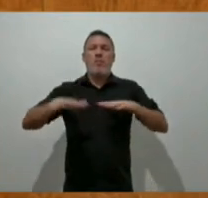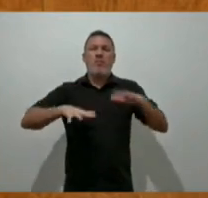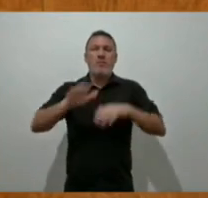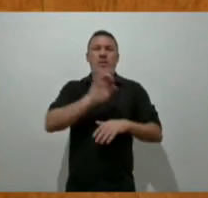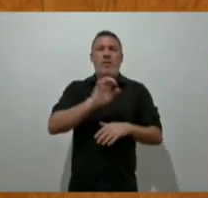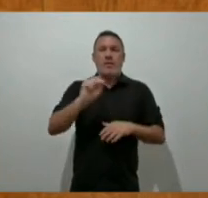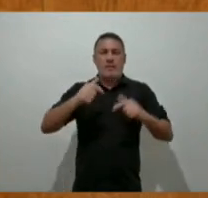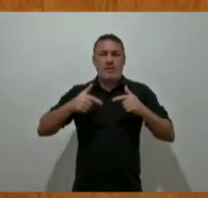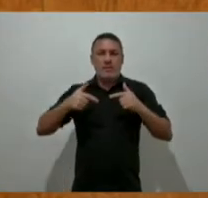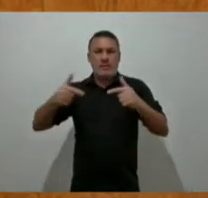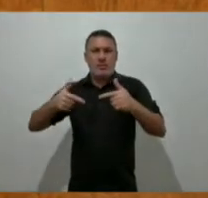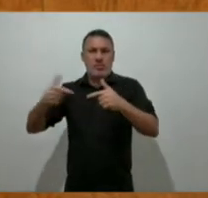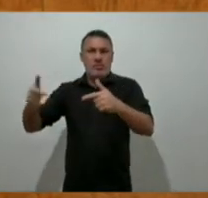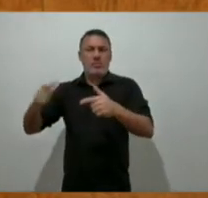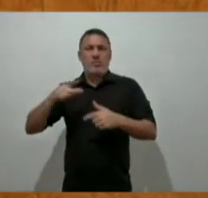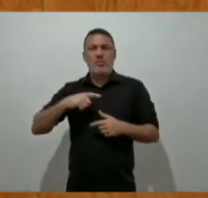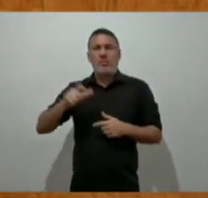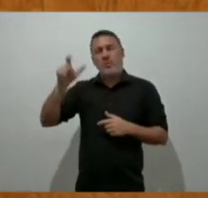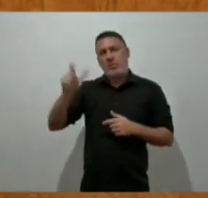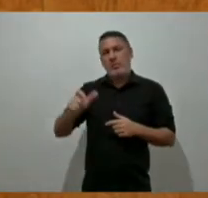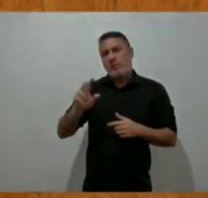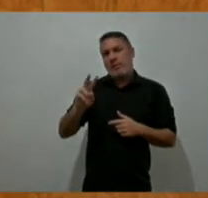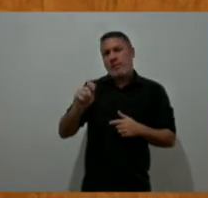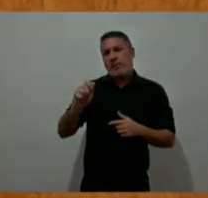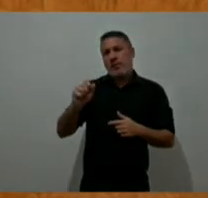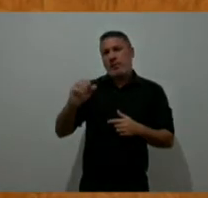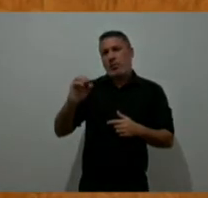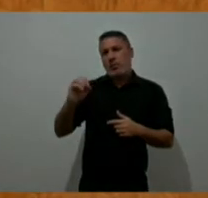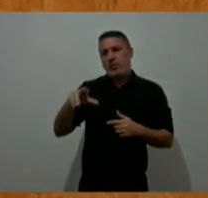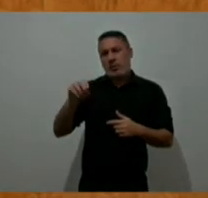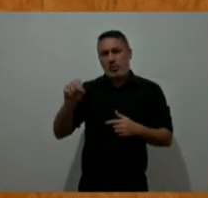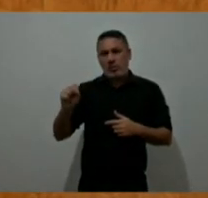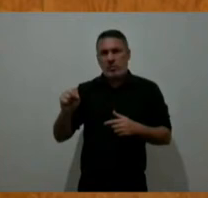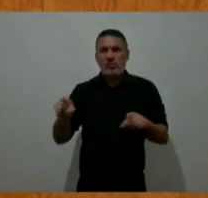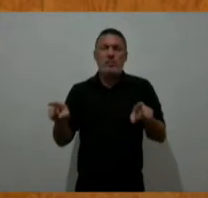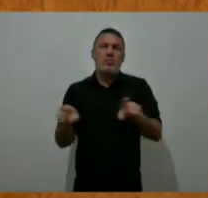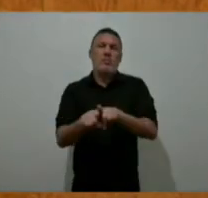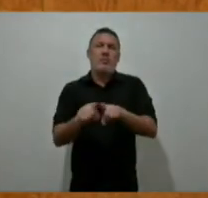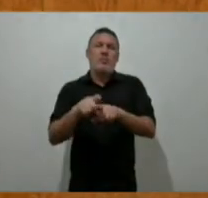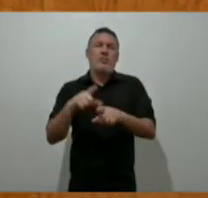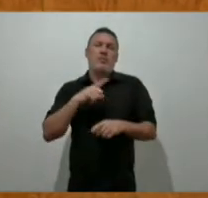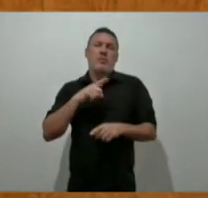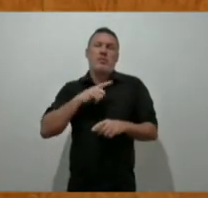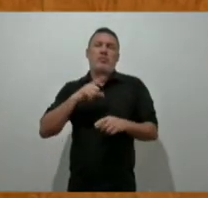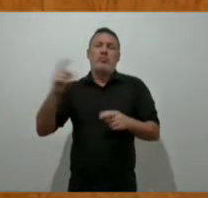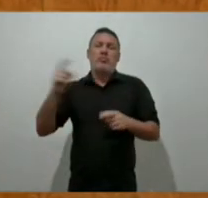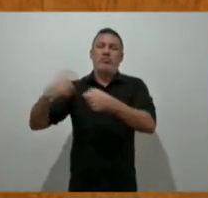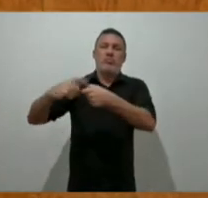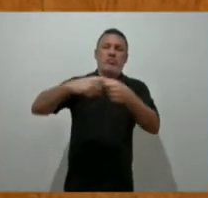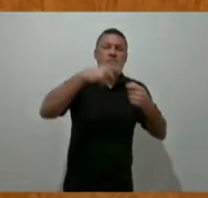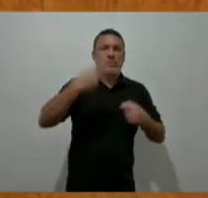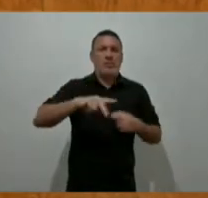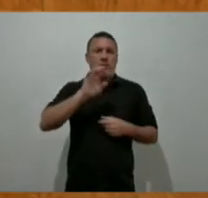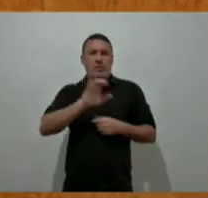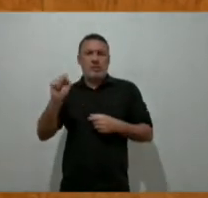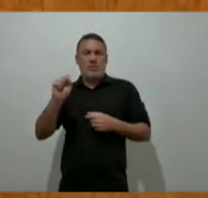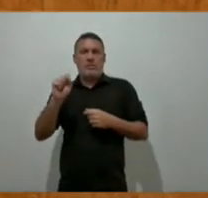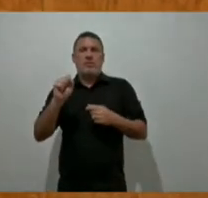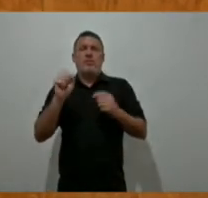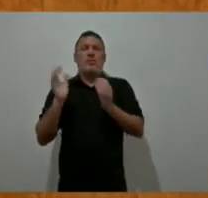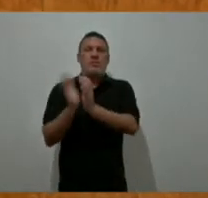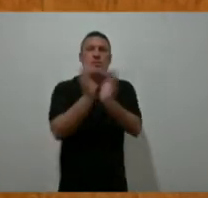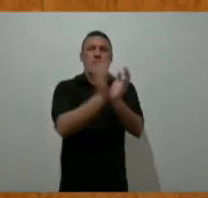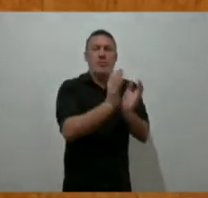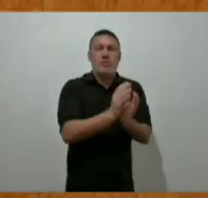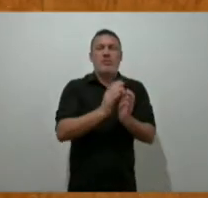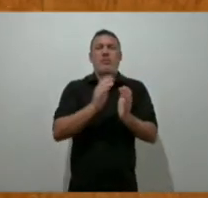Galberto Vasconcelos, ao FEF, Fórum das Entidades Federadas do Estado do Espírito Santo, formado pelas Federações da Agricultura,